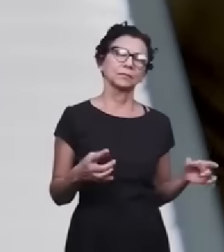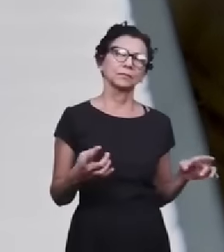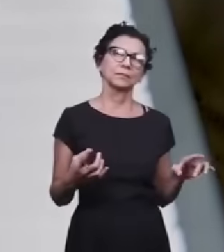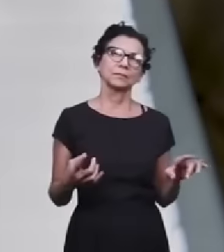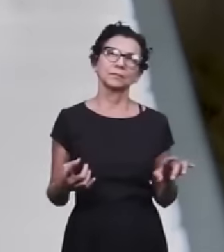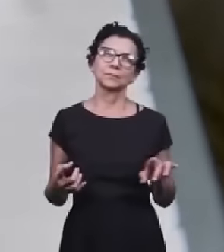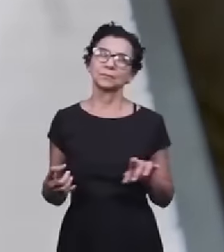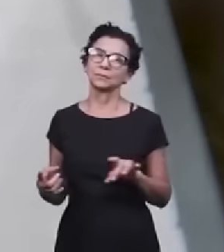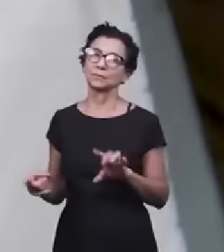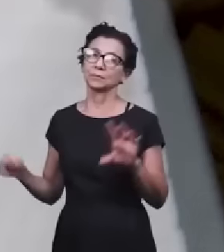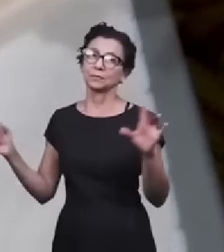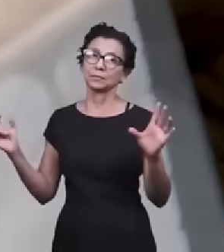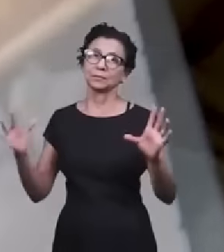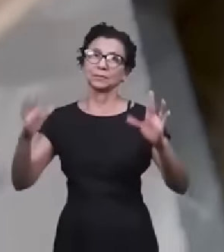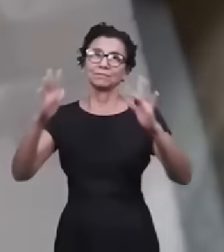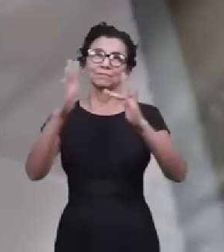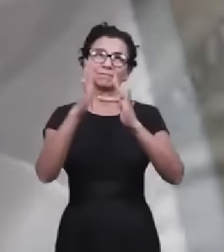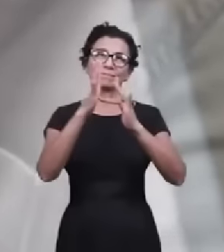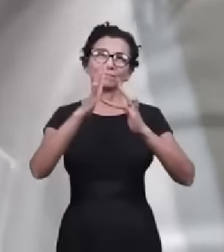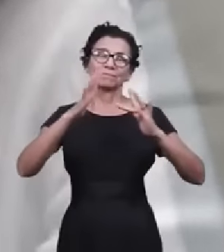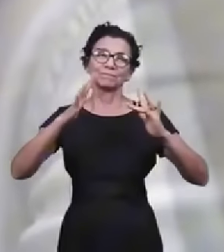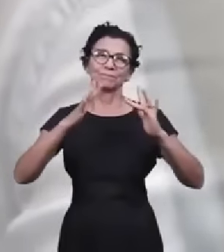esmagou. E quem a